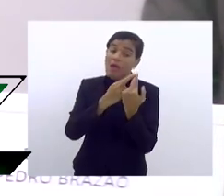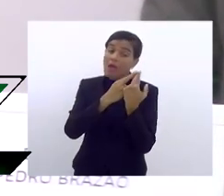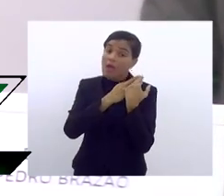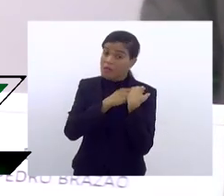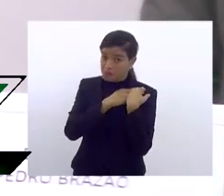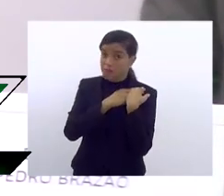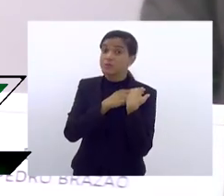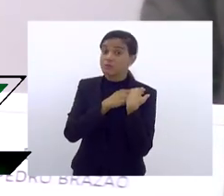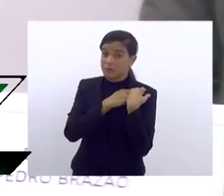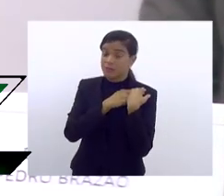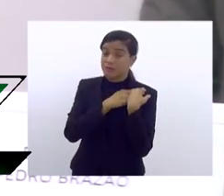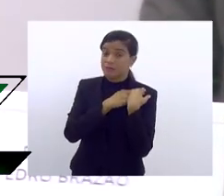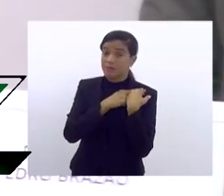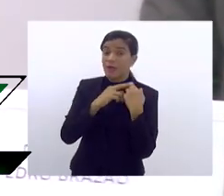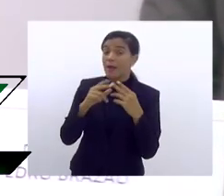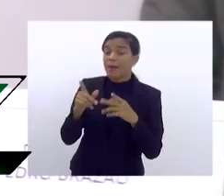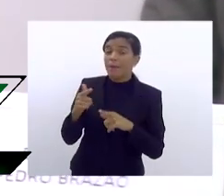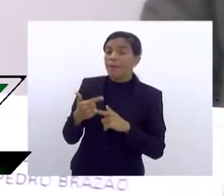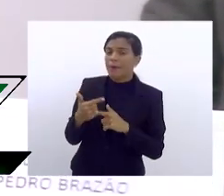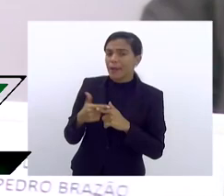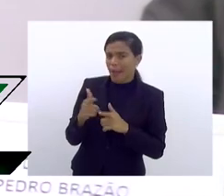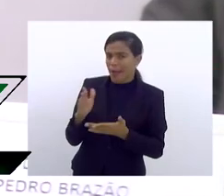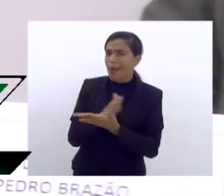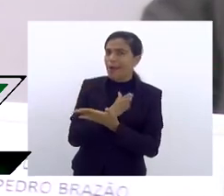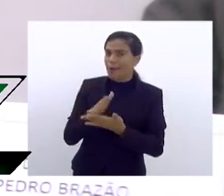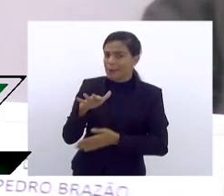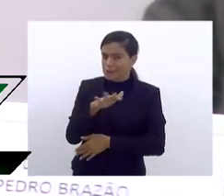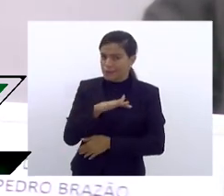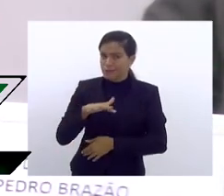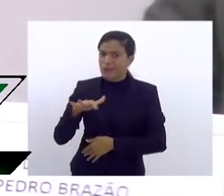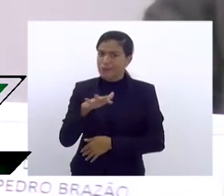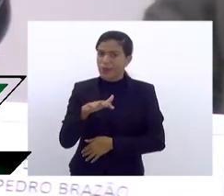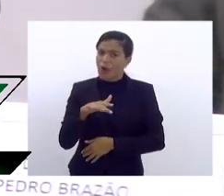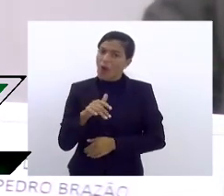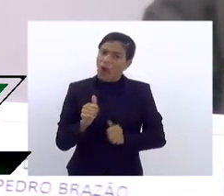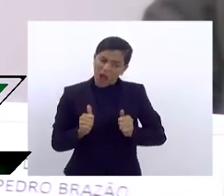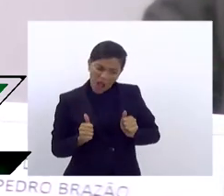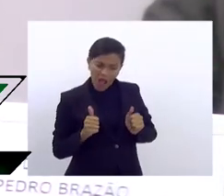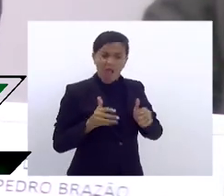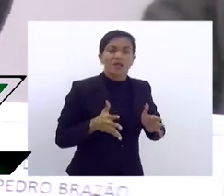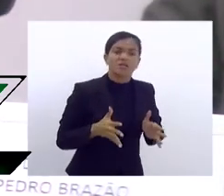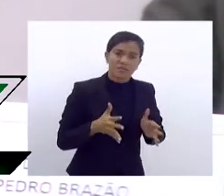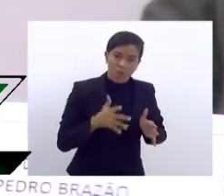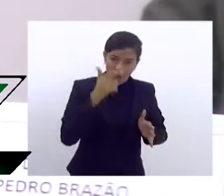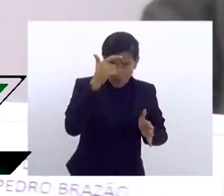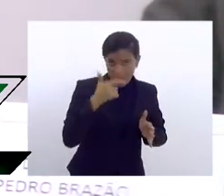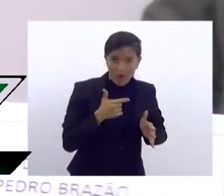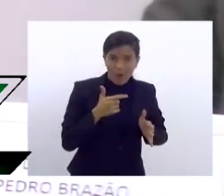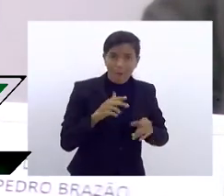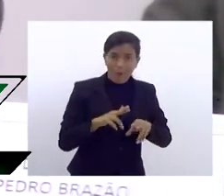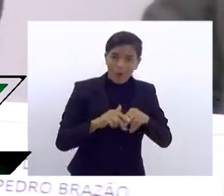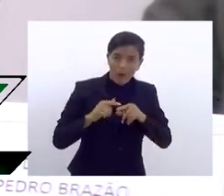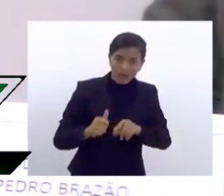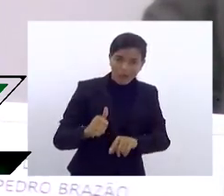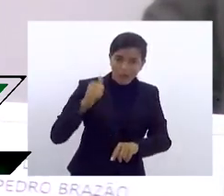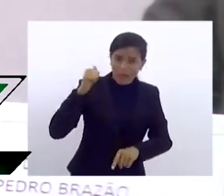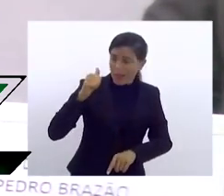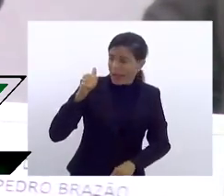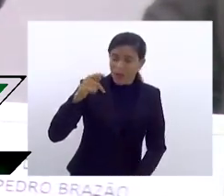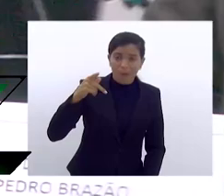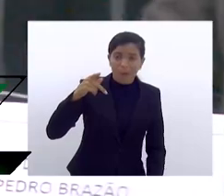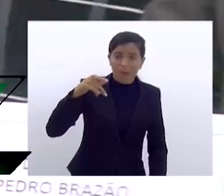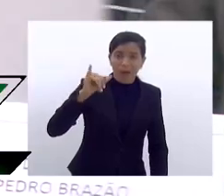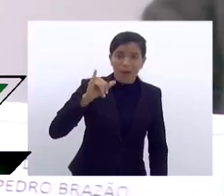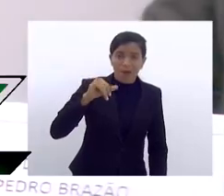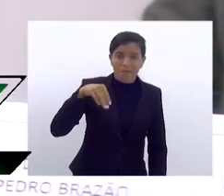que na maioria das vezes a ação do filho na escola é reflexo do pai